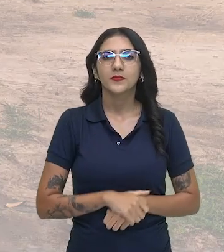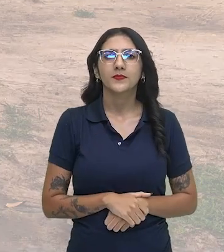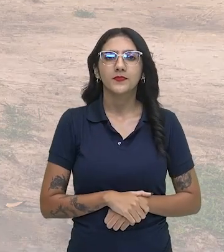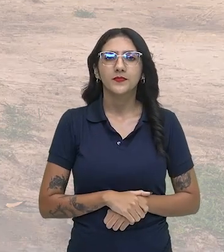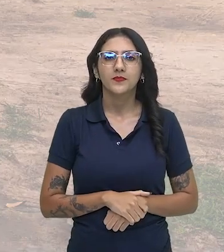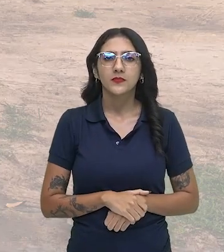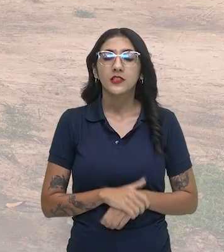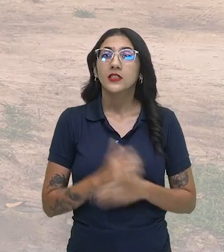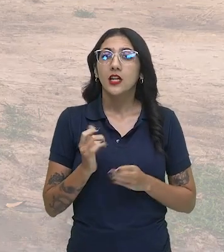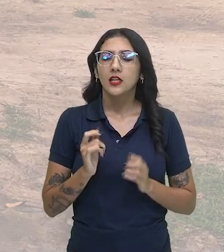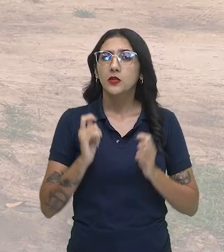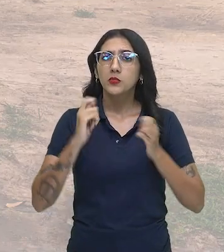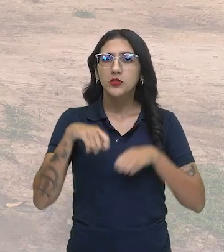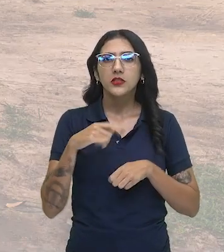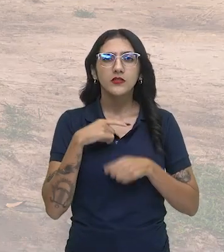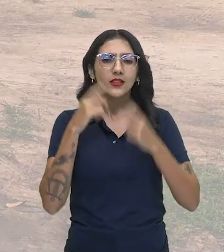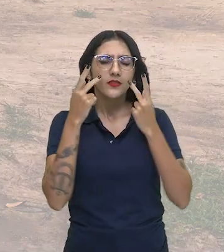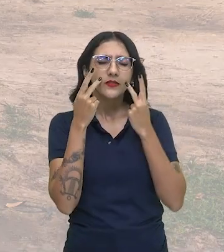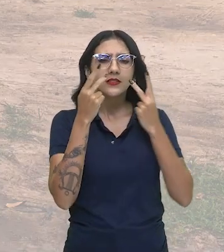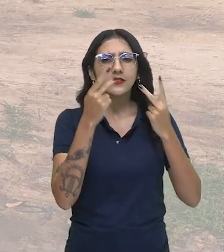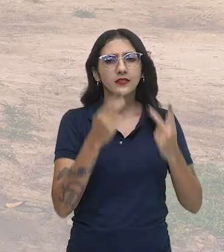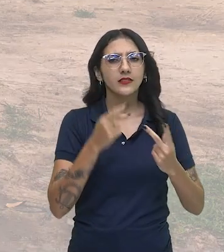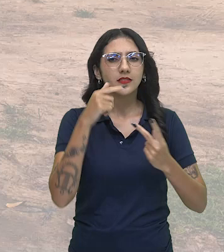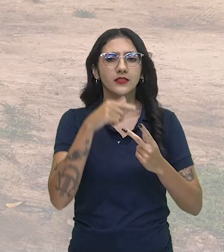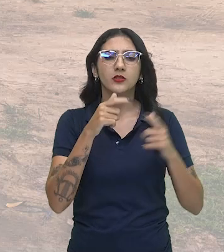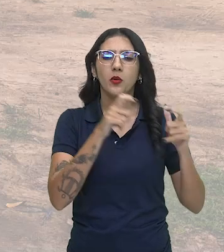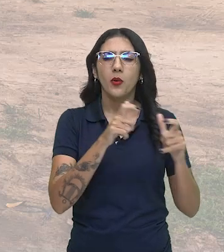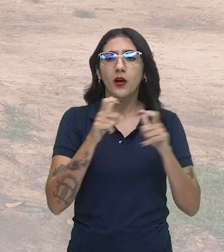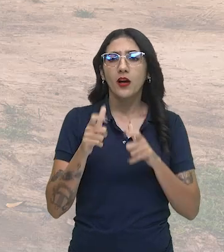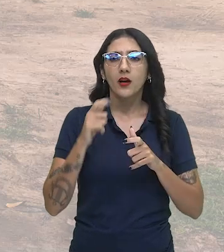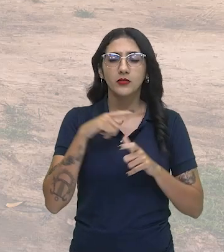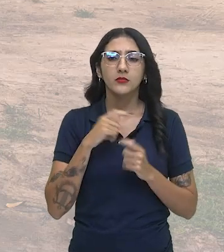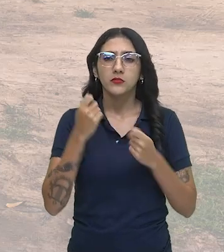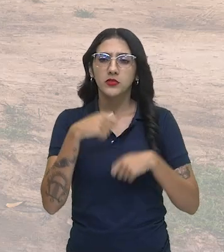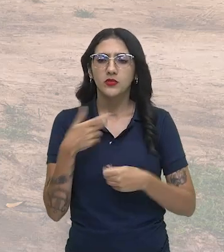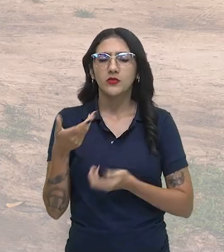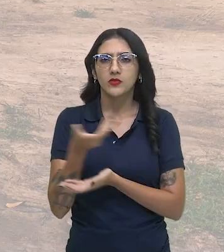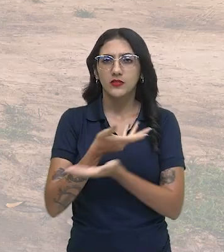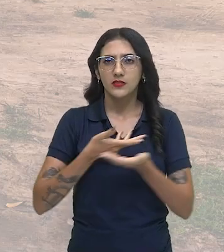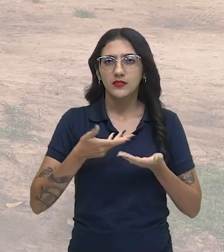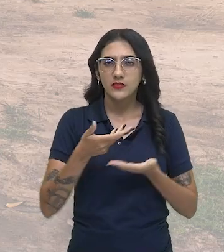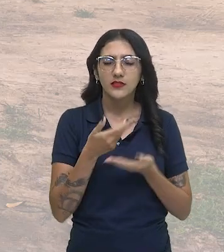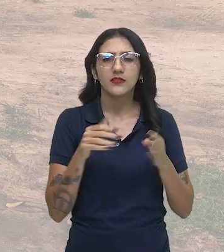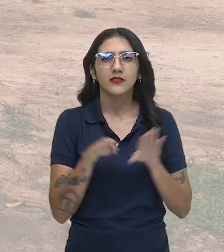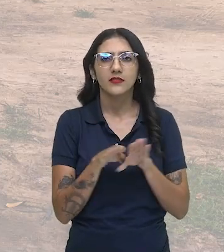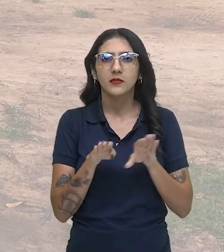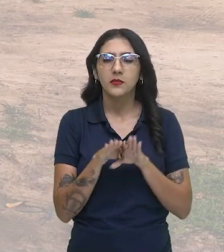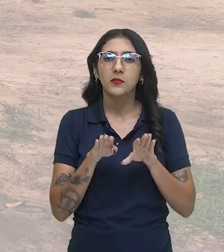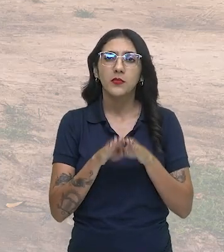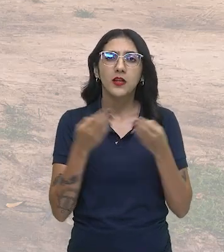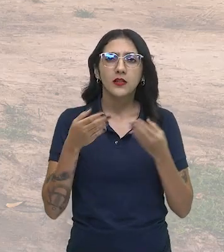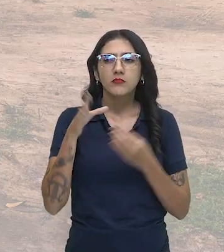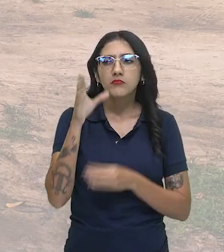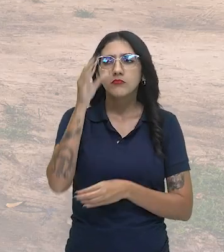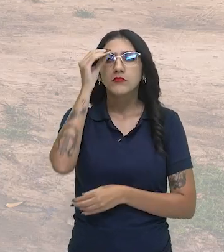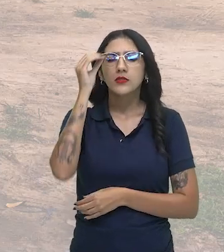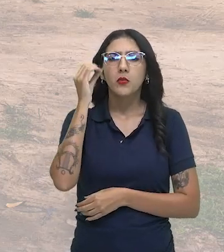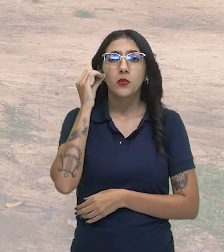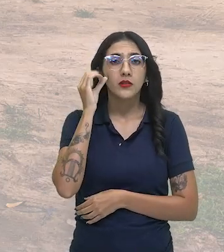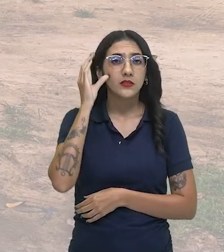né? E aí pode vir aqui, pode conhecer, né? Pode socializar, né? Muito buscar importante. um conhecimento que é